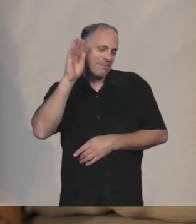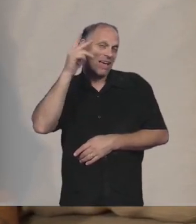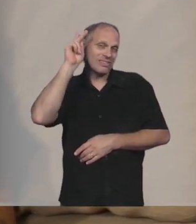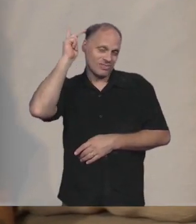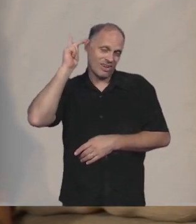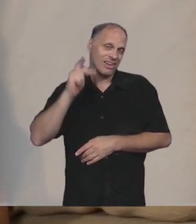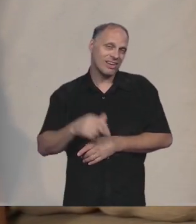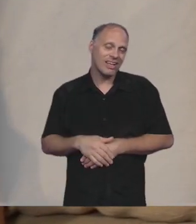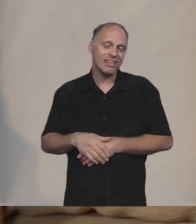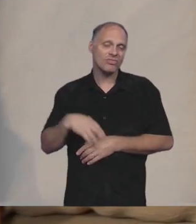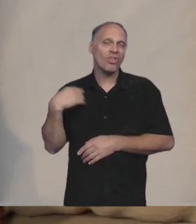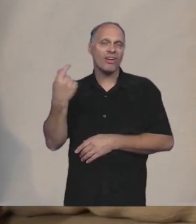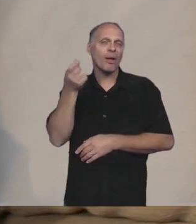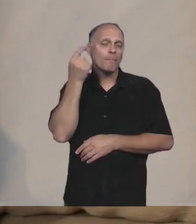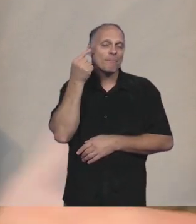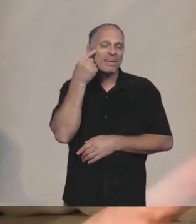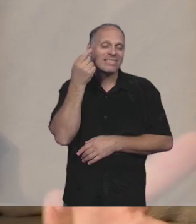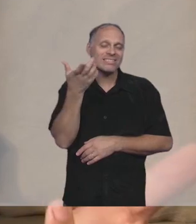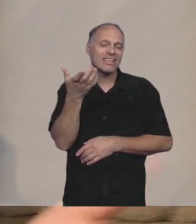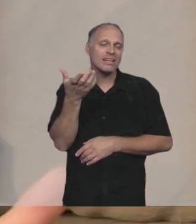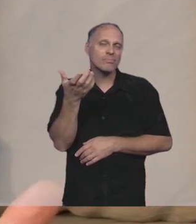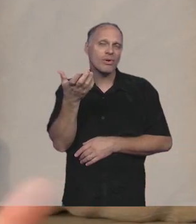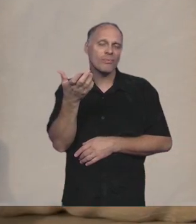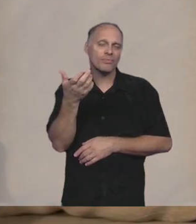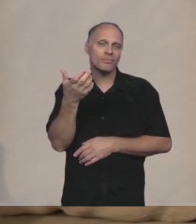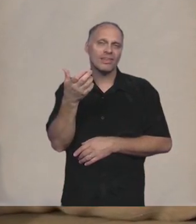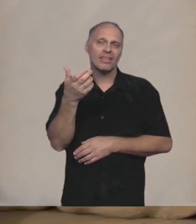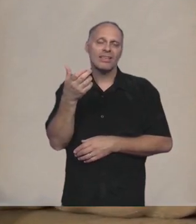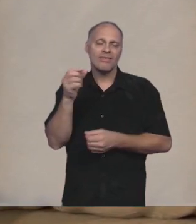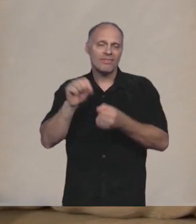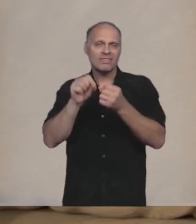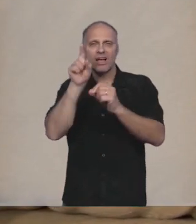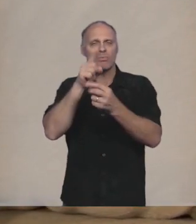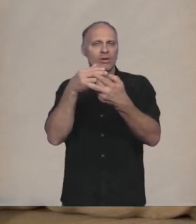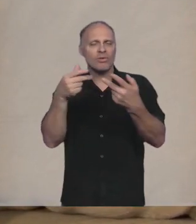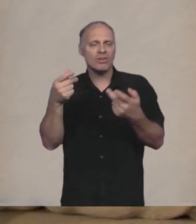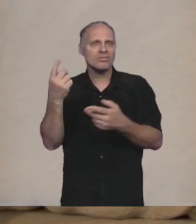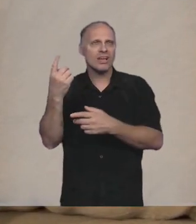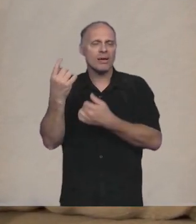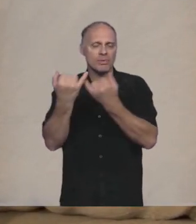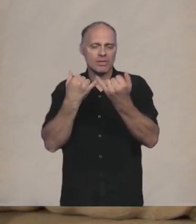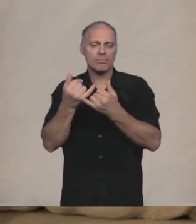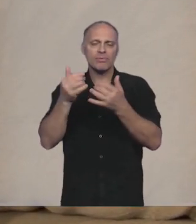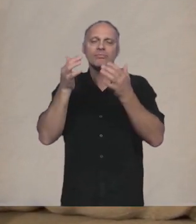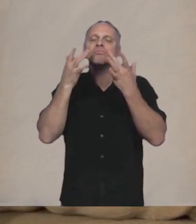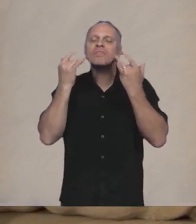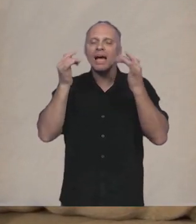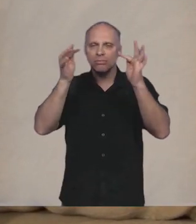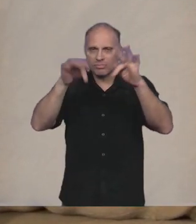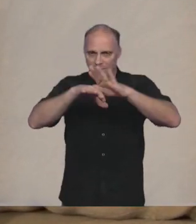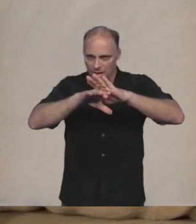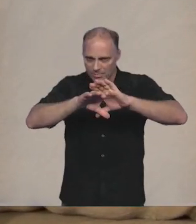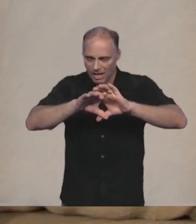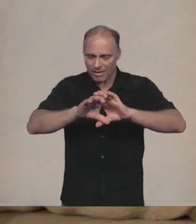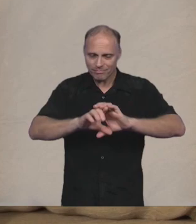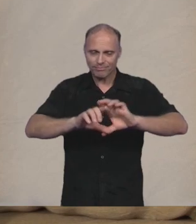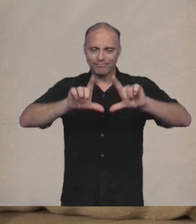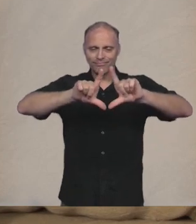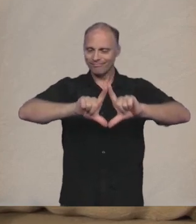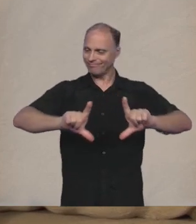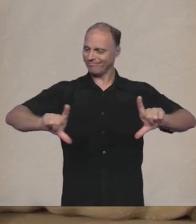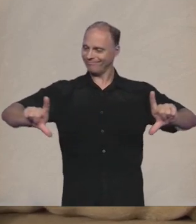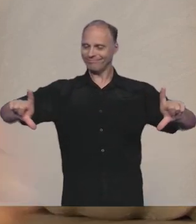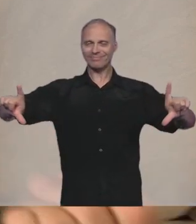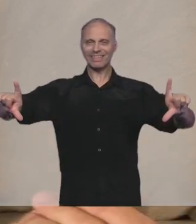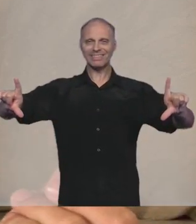uma coisa assim um dia, no final da peça, estender uma faixa na boca de cena até quando machismo e